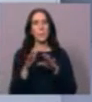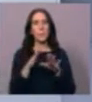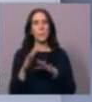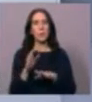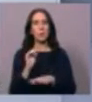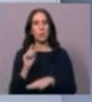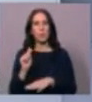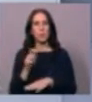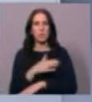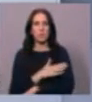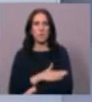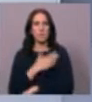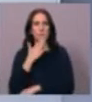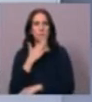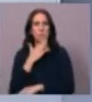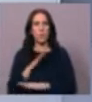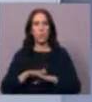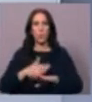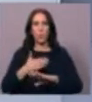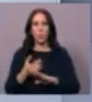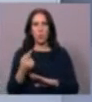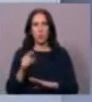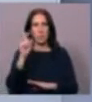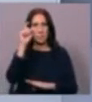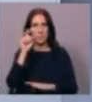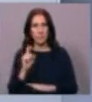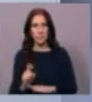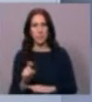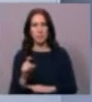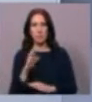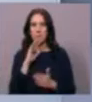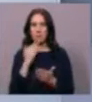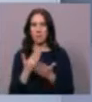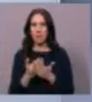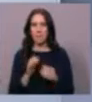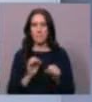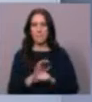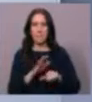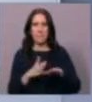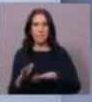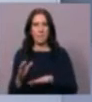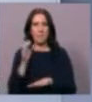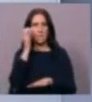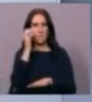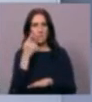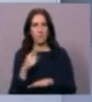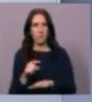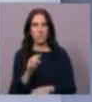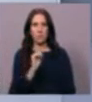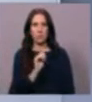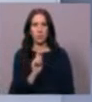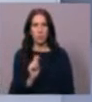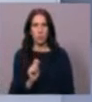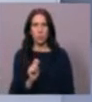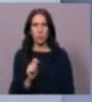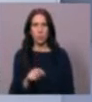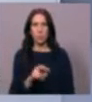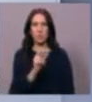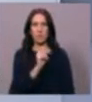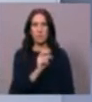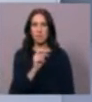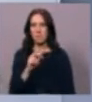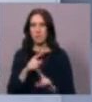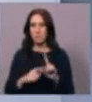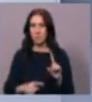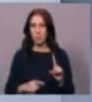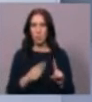sudoeste fraco a moderado, a intensificar para o final do dia, e isso traz-nos uma agitação marítima forte de sudoeste com 3 a 3,5 metros, com